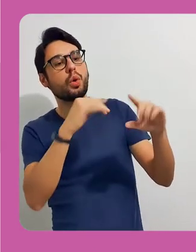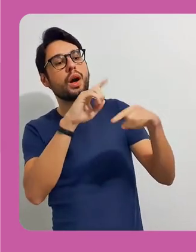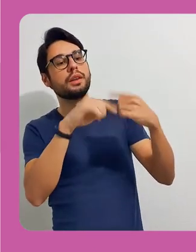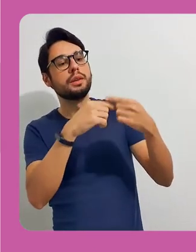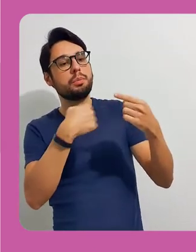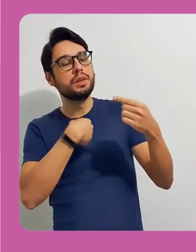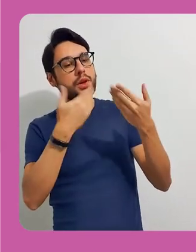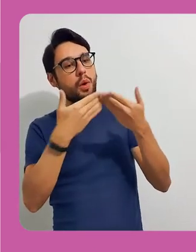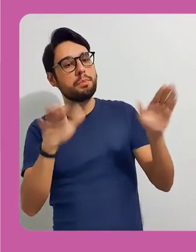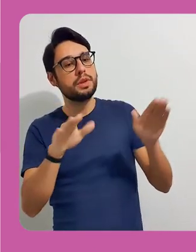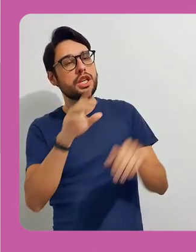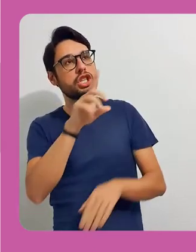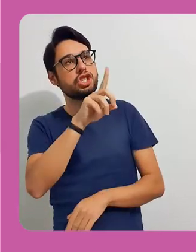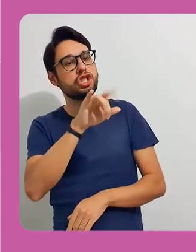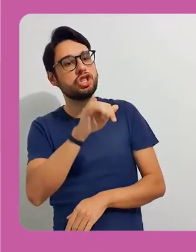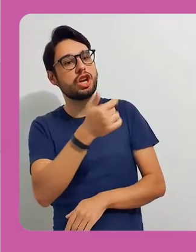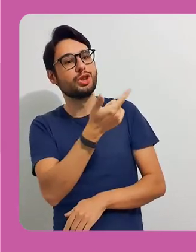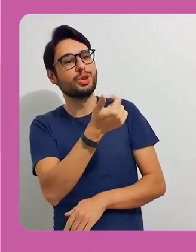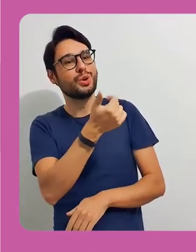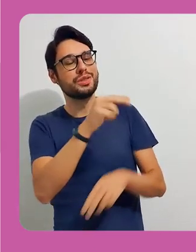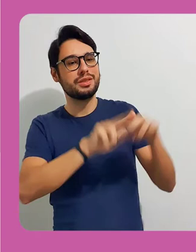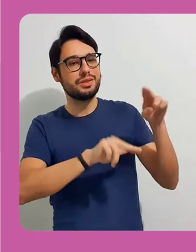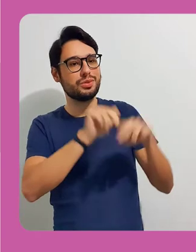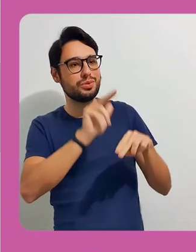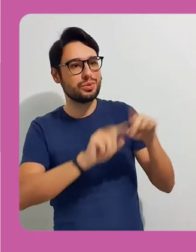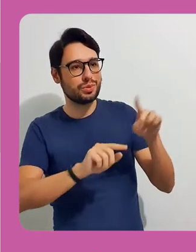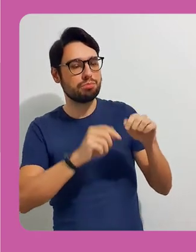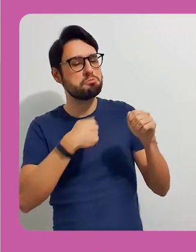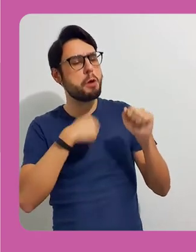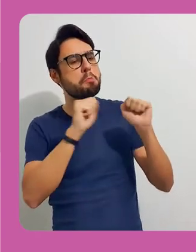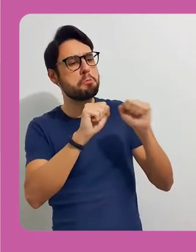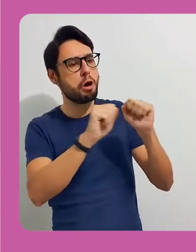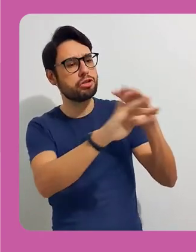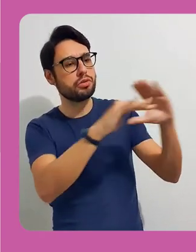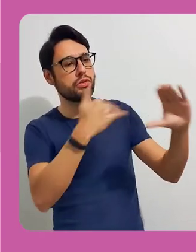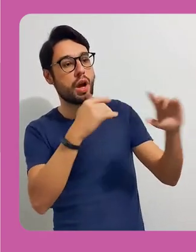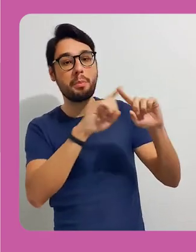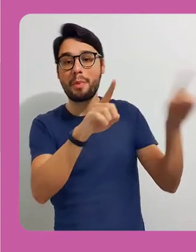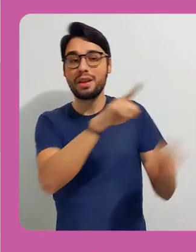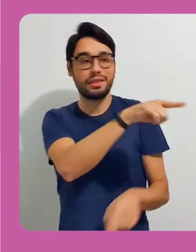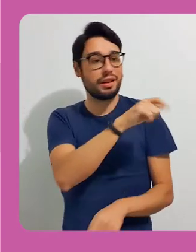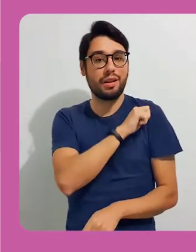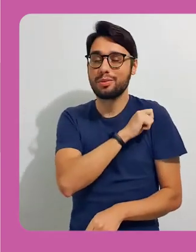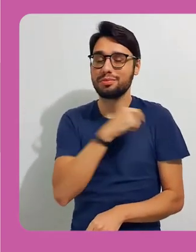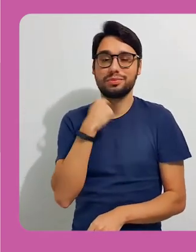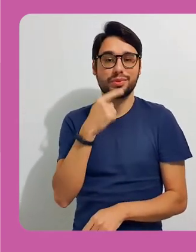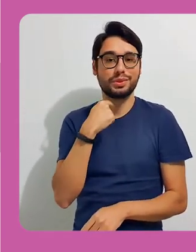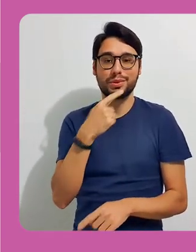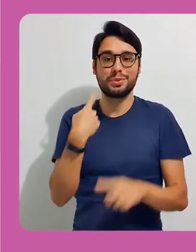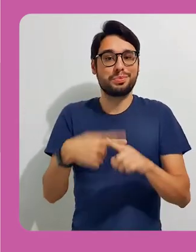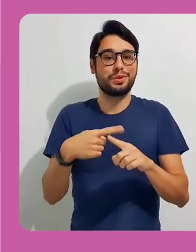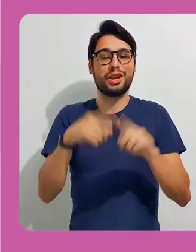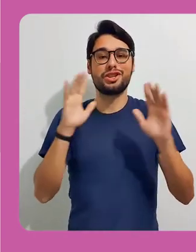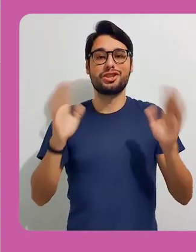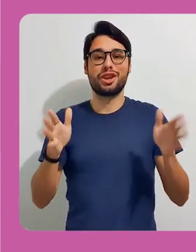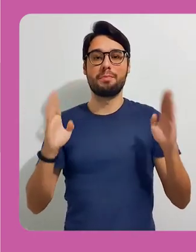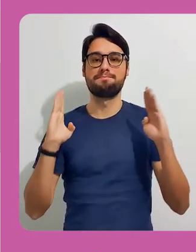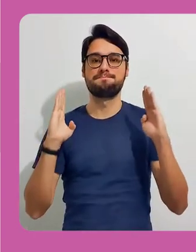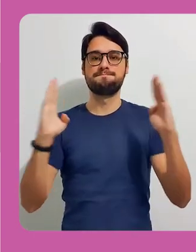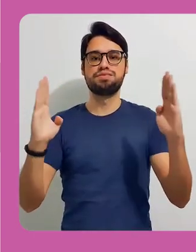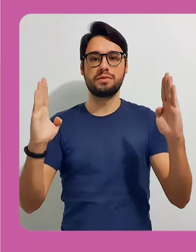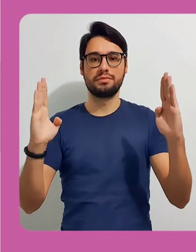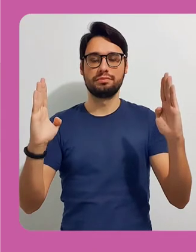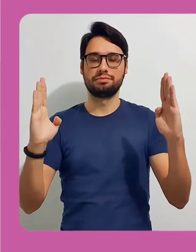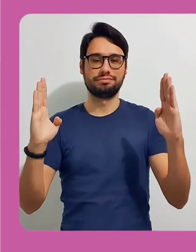do aluno mas isso já era dia doze de junho tão mesmo que o aluno queira re enviar que você tenha pedido